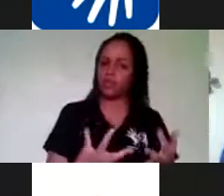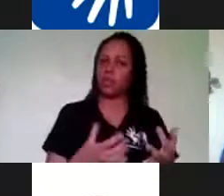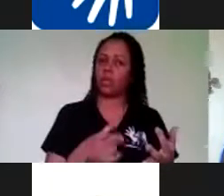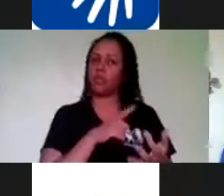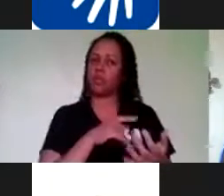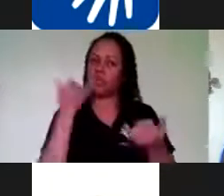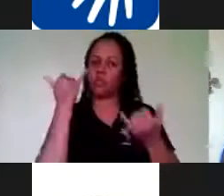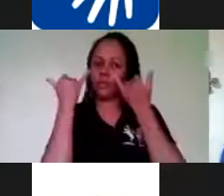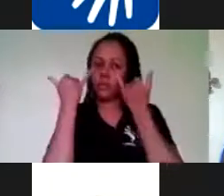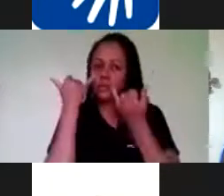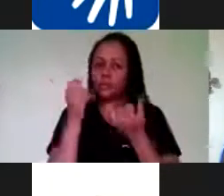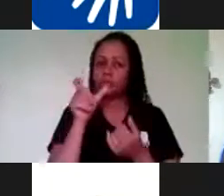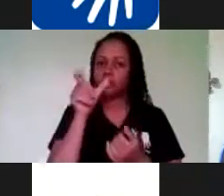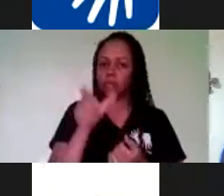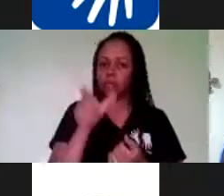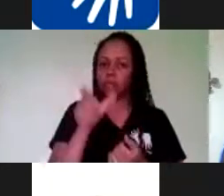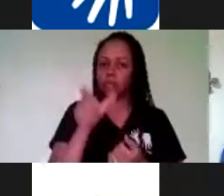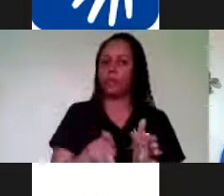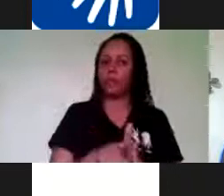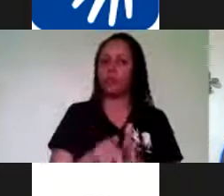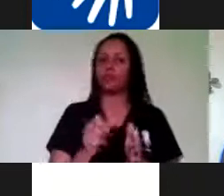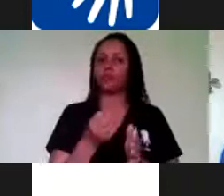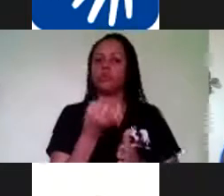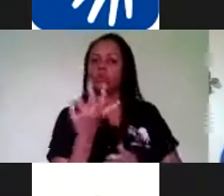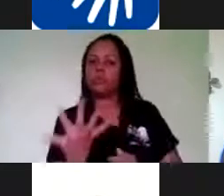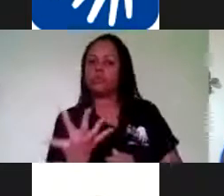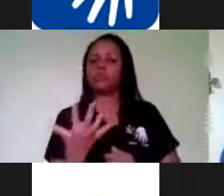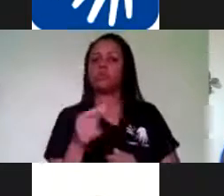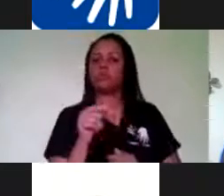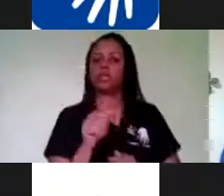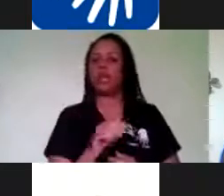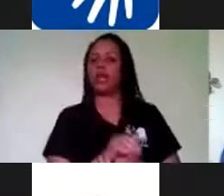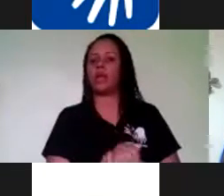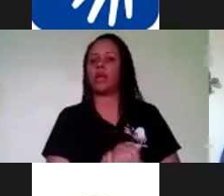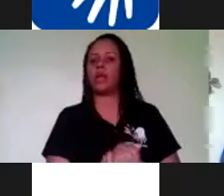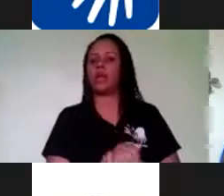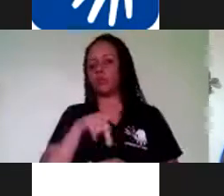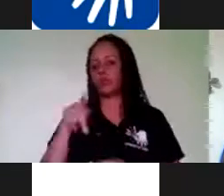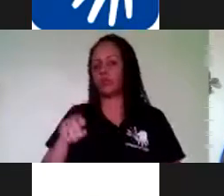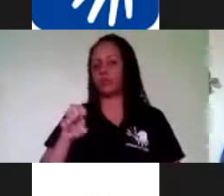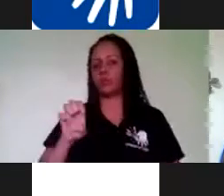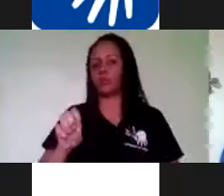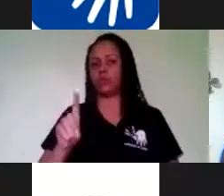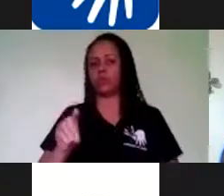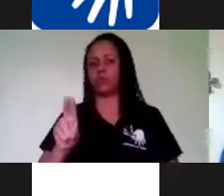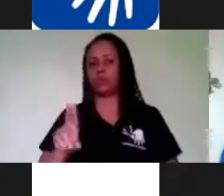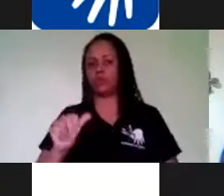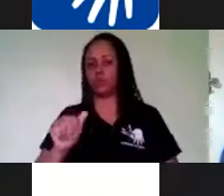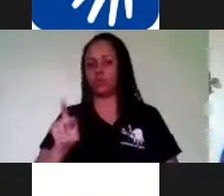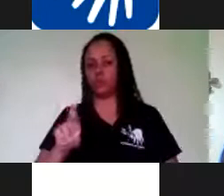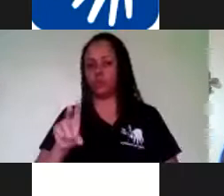dessa questão do índice, né, de funcionalidade, dessa questão que o professor Eduardo mencionou. Se